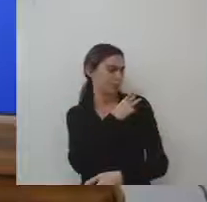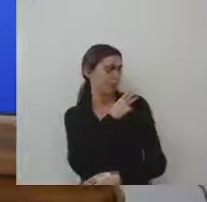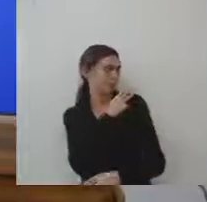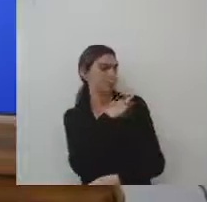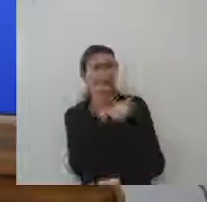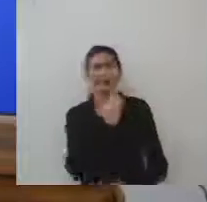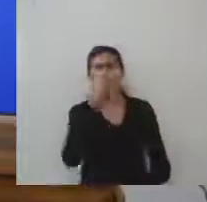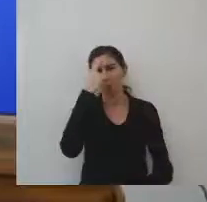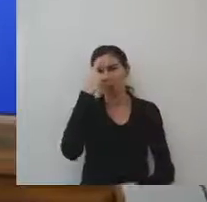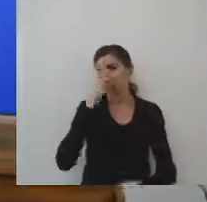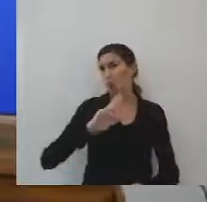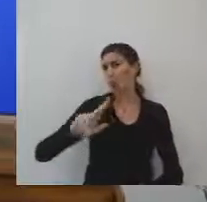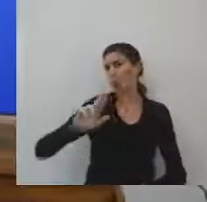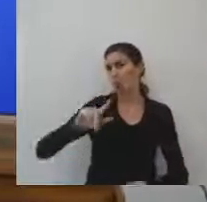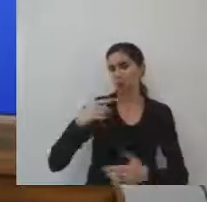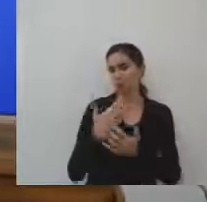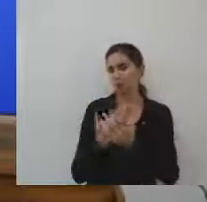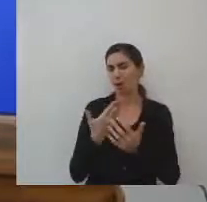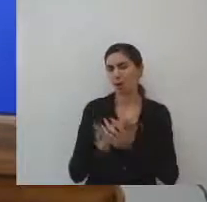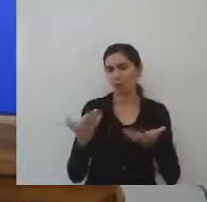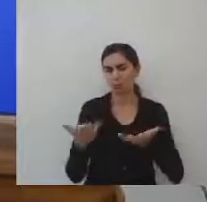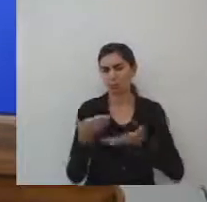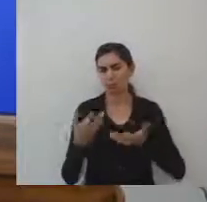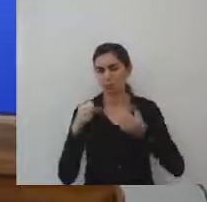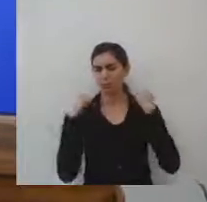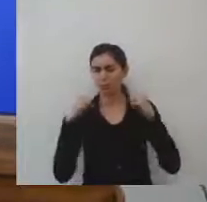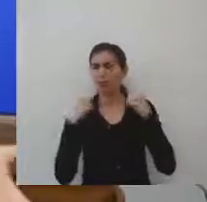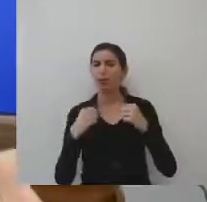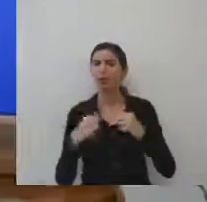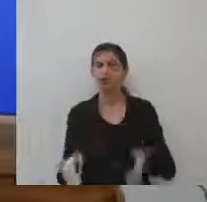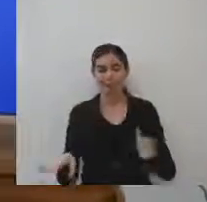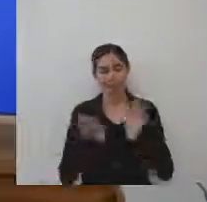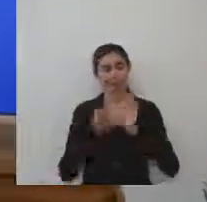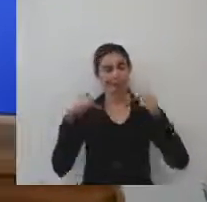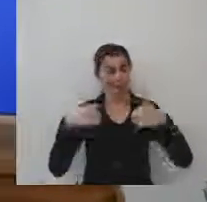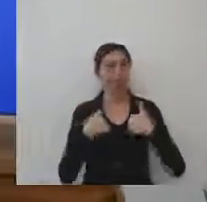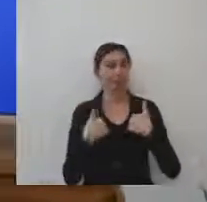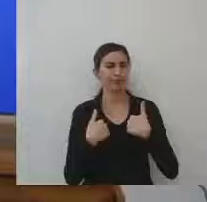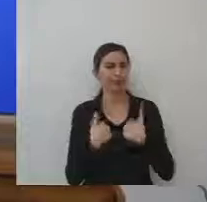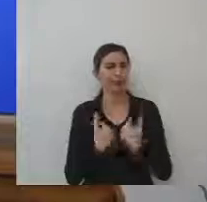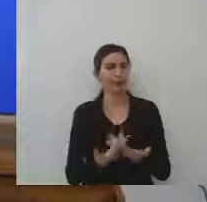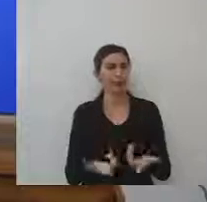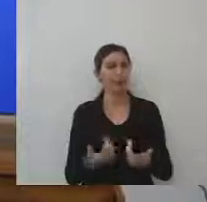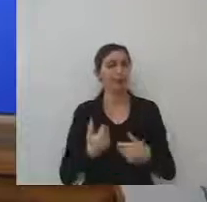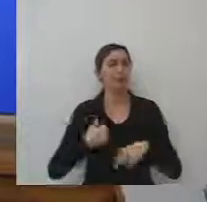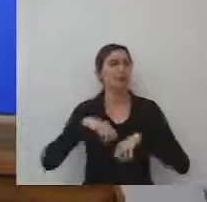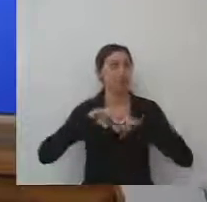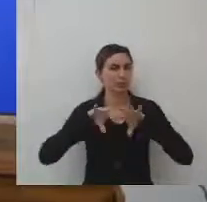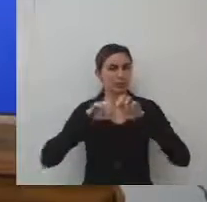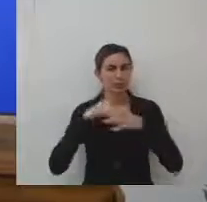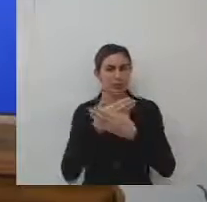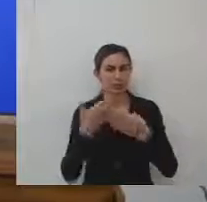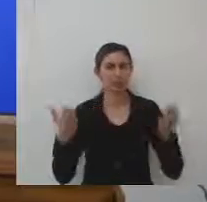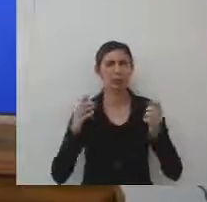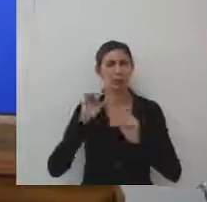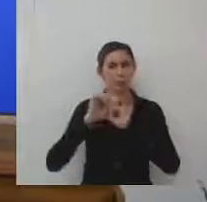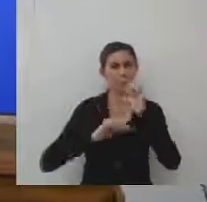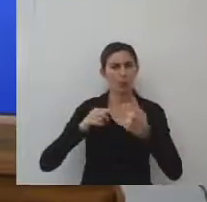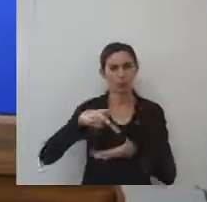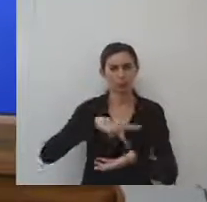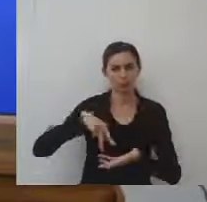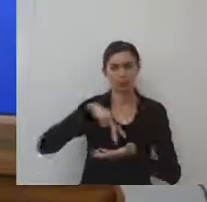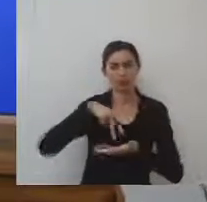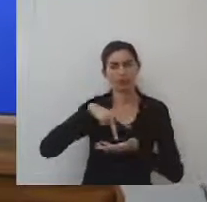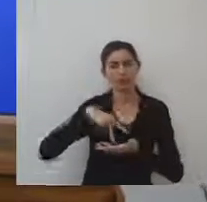que pensou que não ia ter aula de Educação Física, eis que chega eu, tio Jaminho, para ensinar você um pouquinho sobre